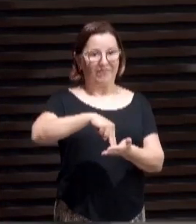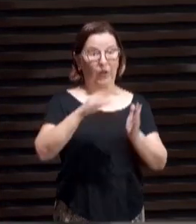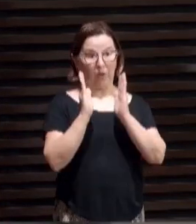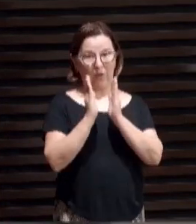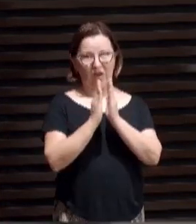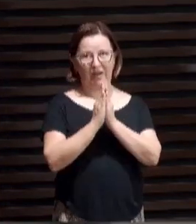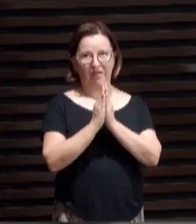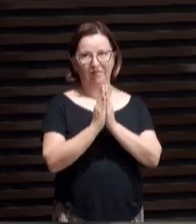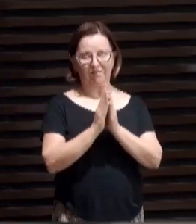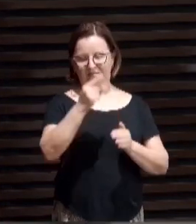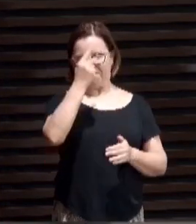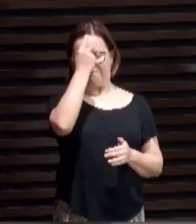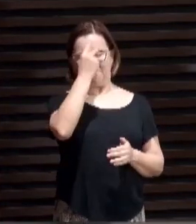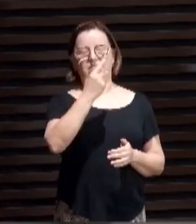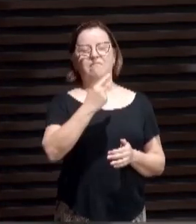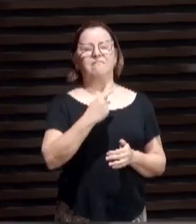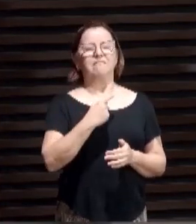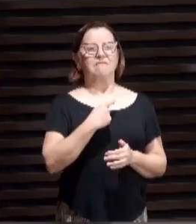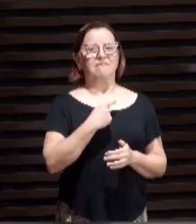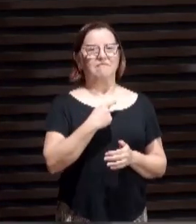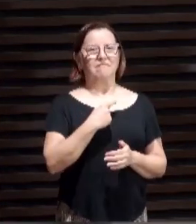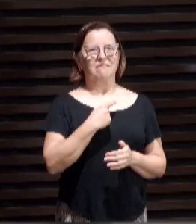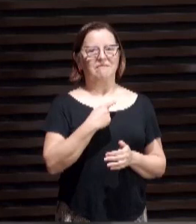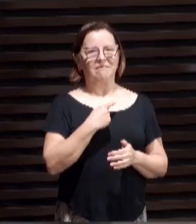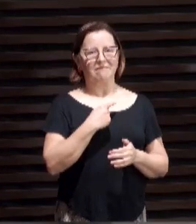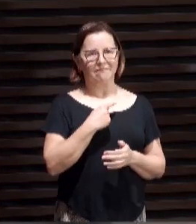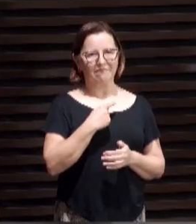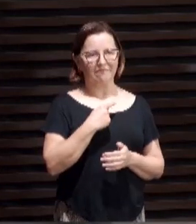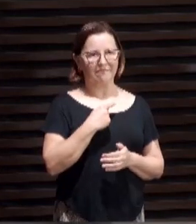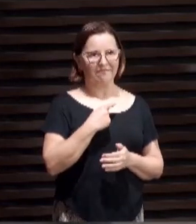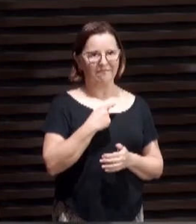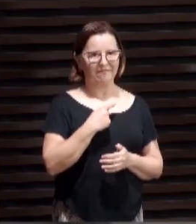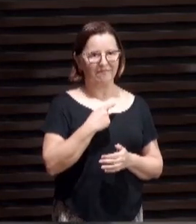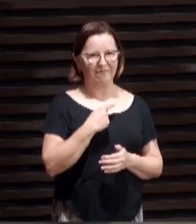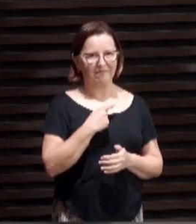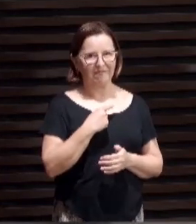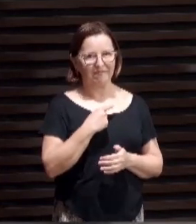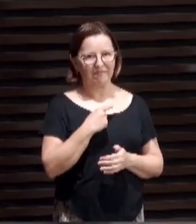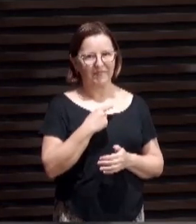orava de si para si mesmo.